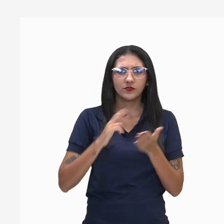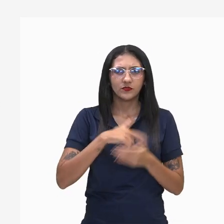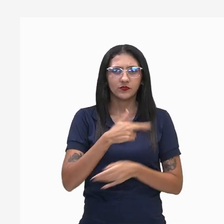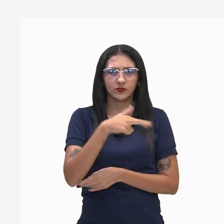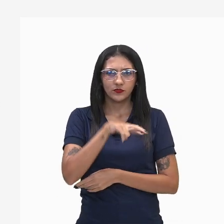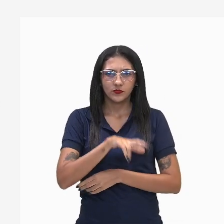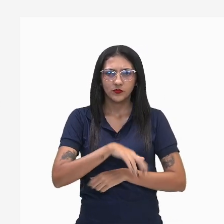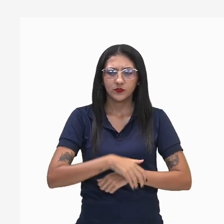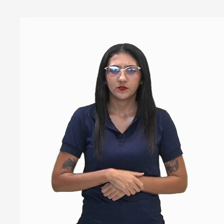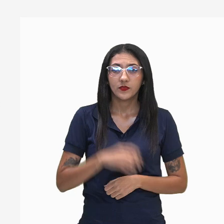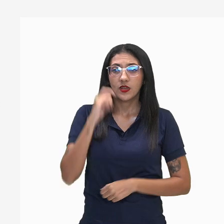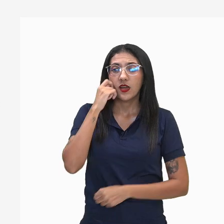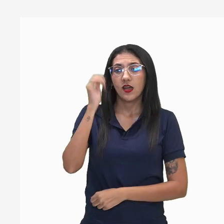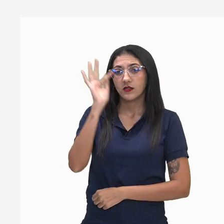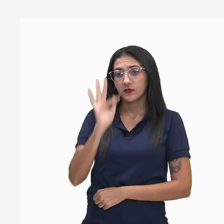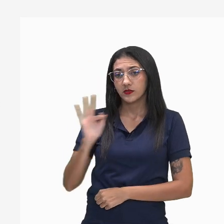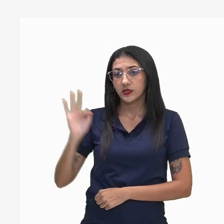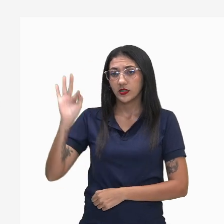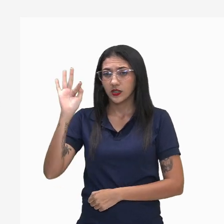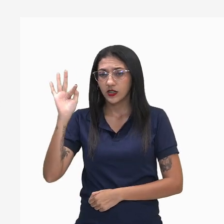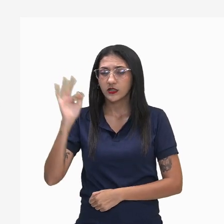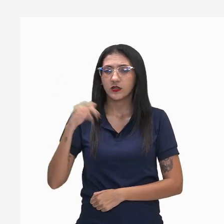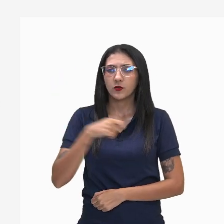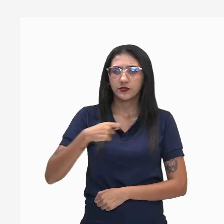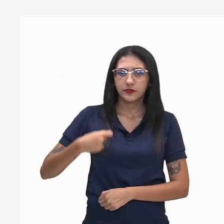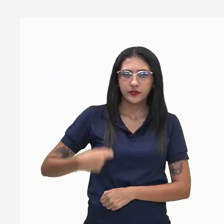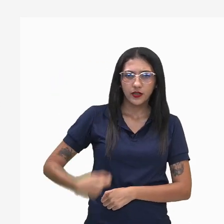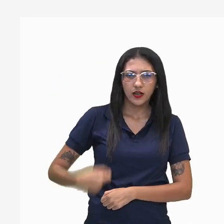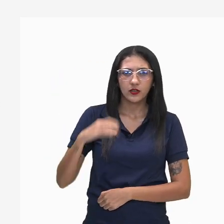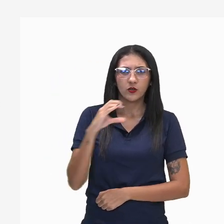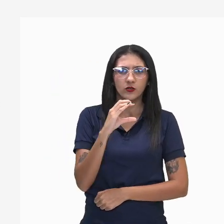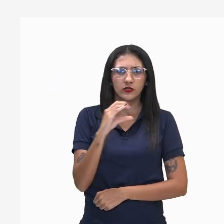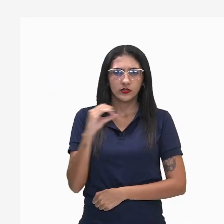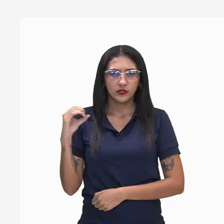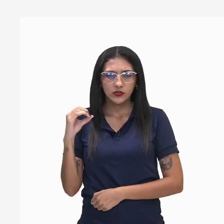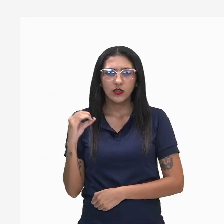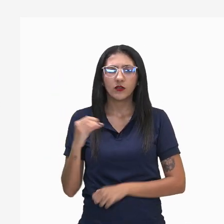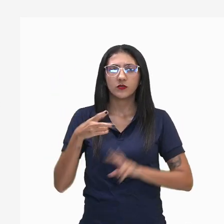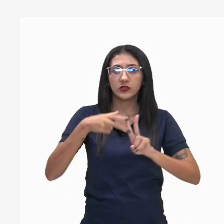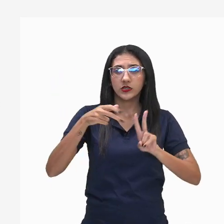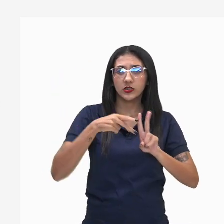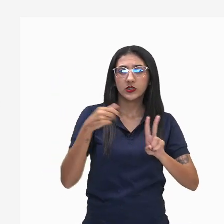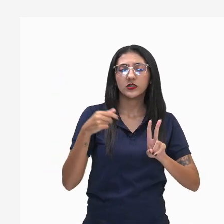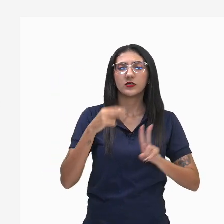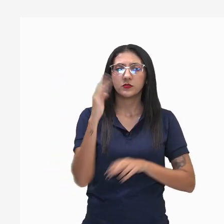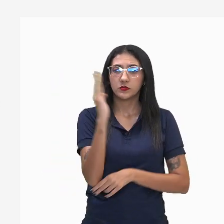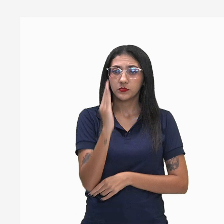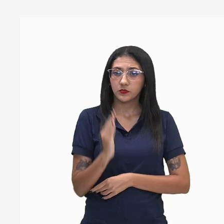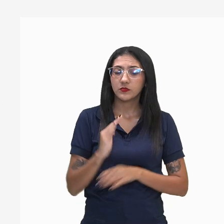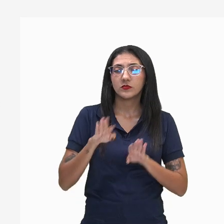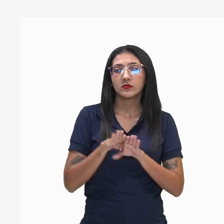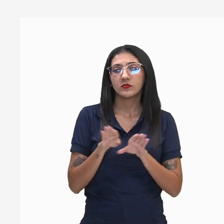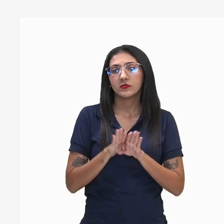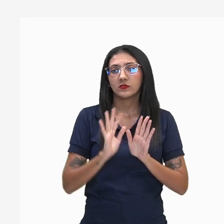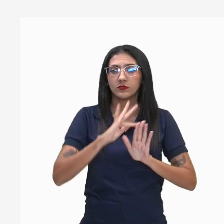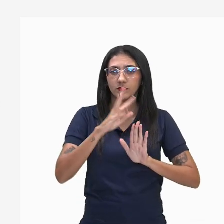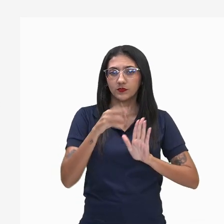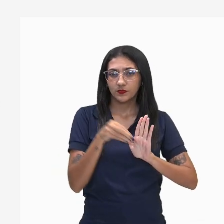religiosas, africanas, orientais, ocidentais, indígenas brasileiras e